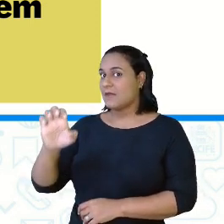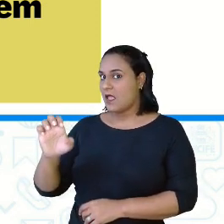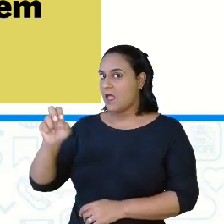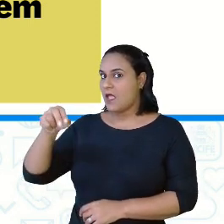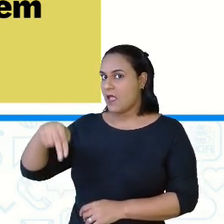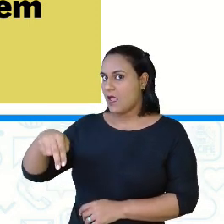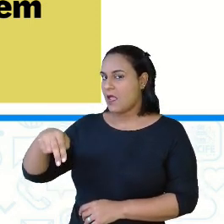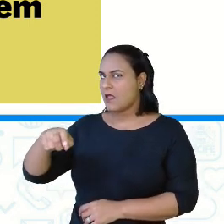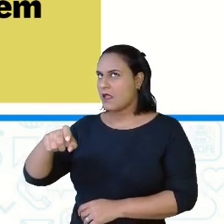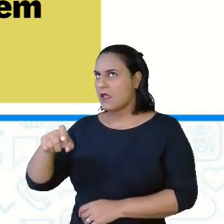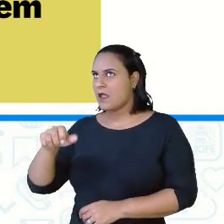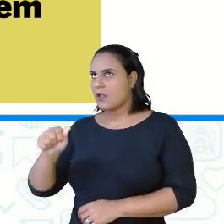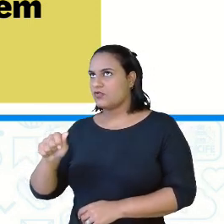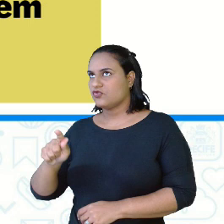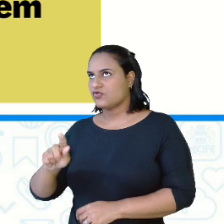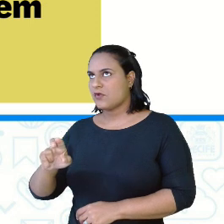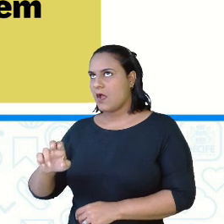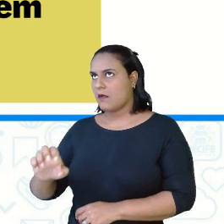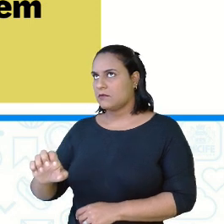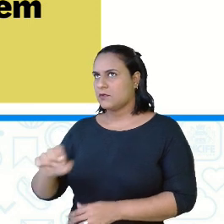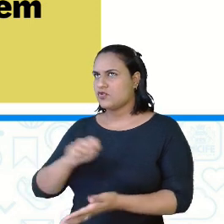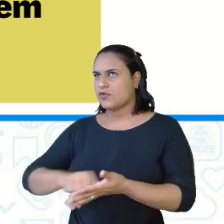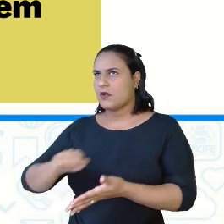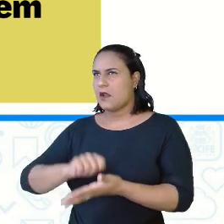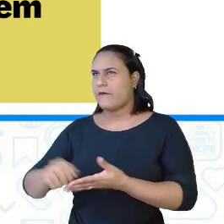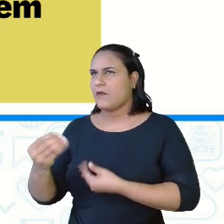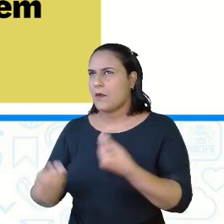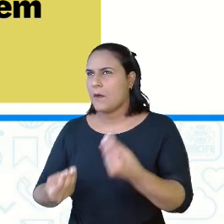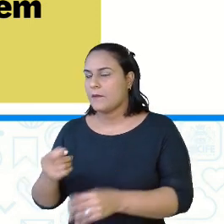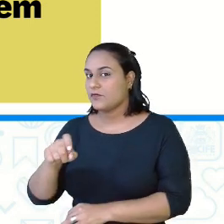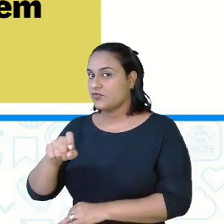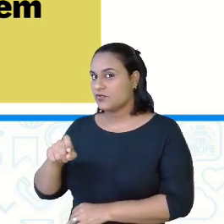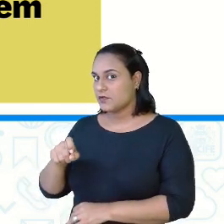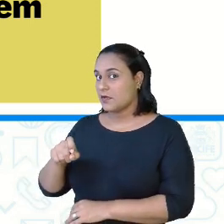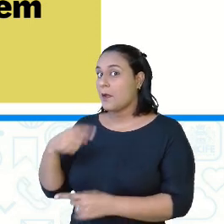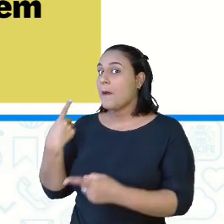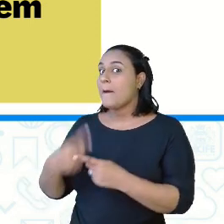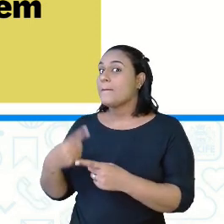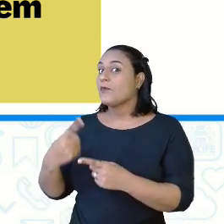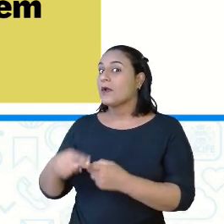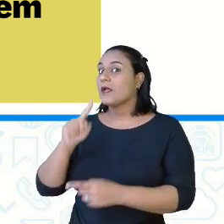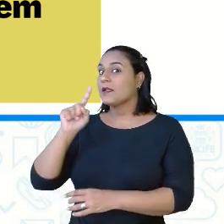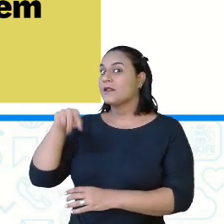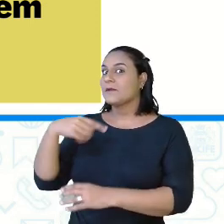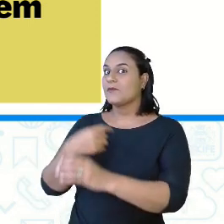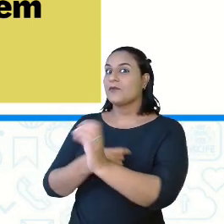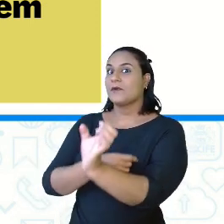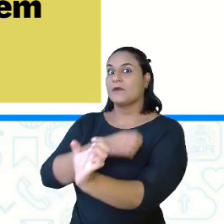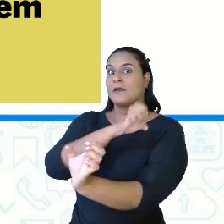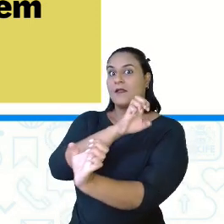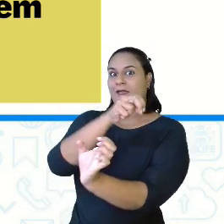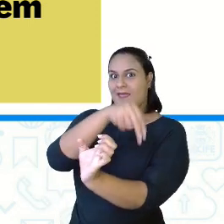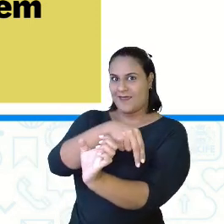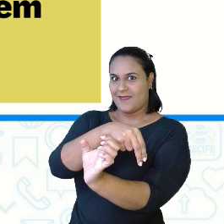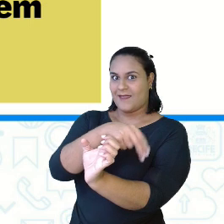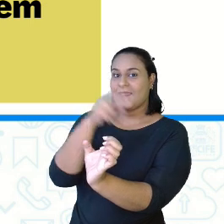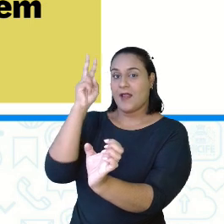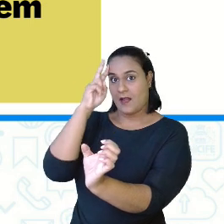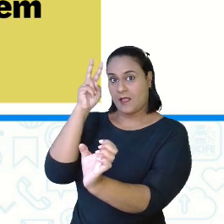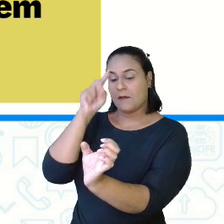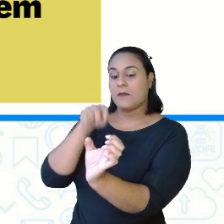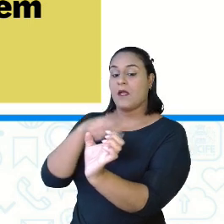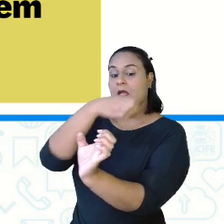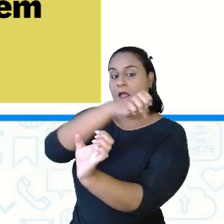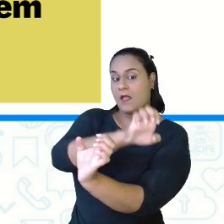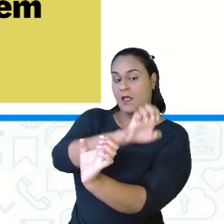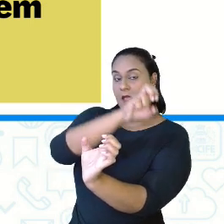é com X, é com CH? É com X. Por quê? Porque vem depois da sílaba em. Palavra